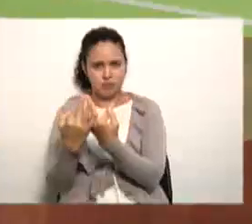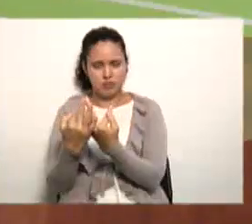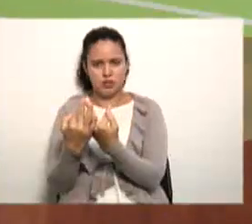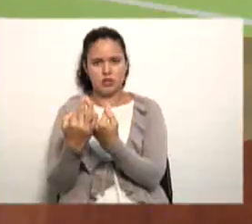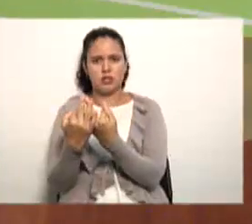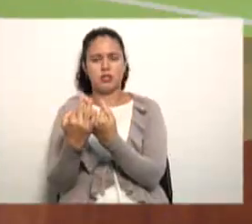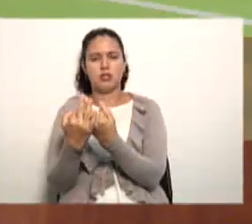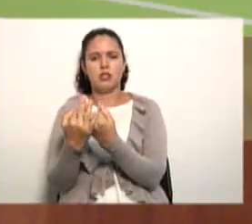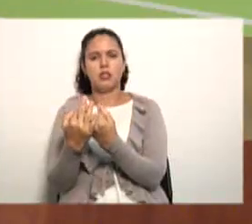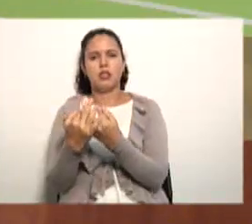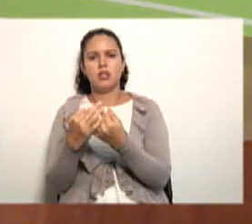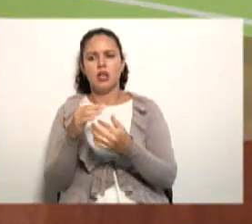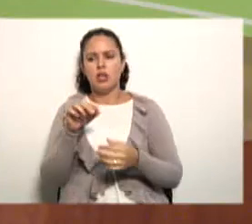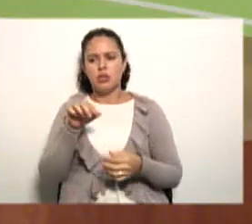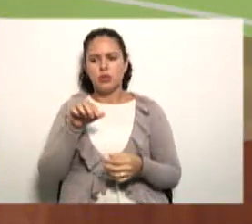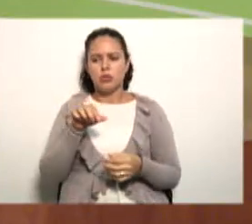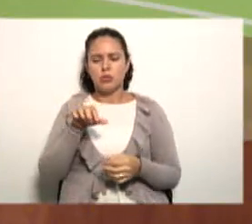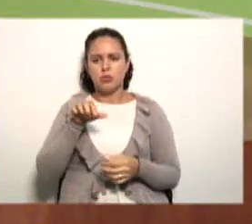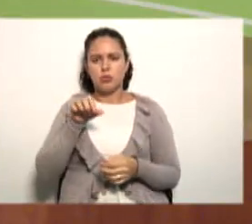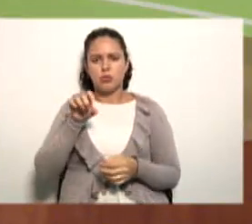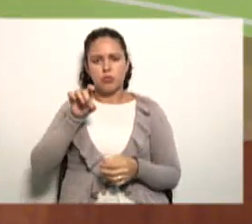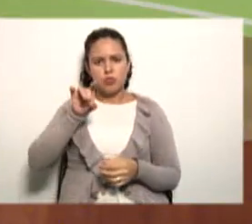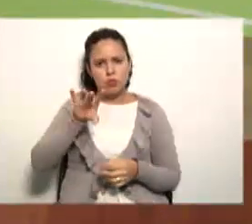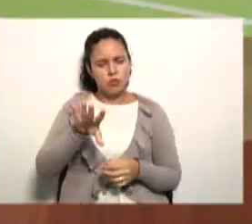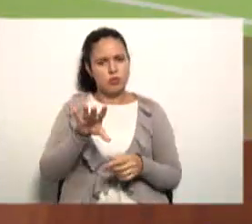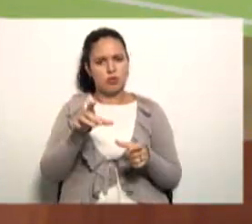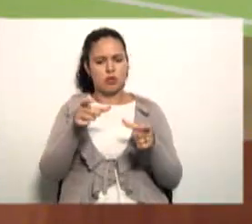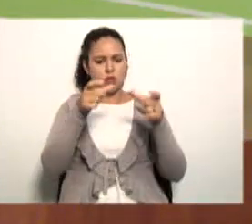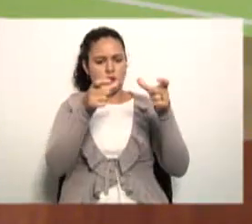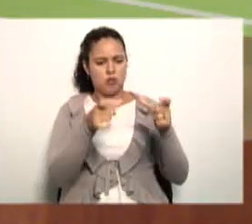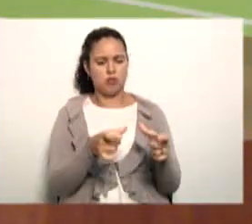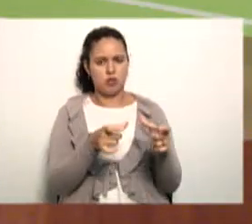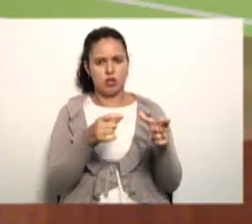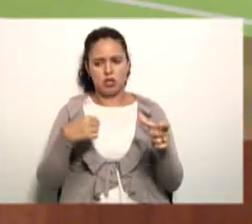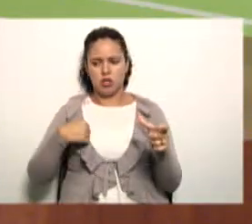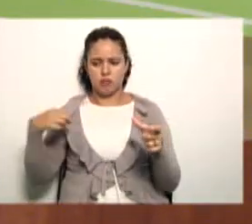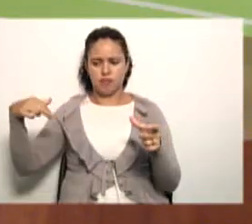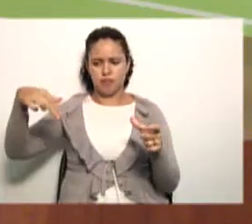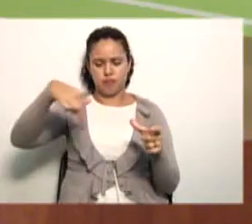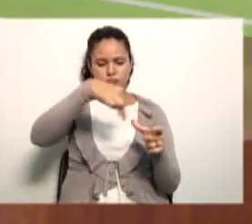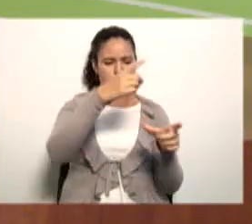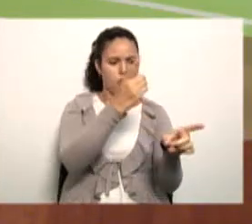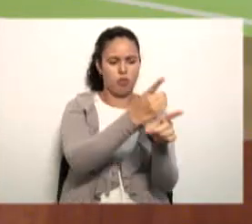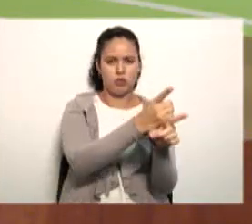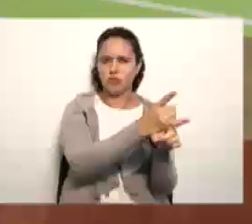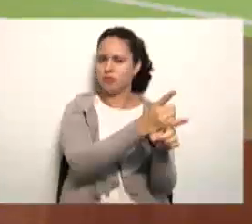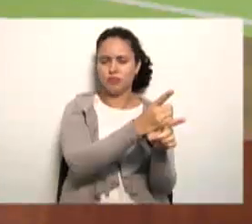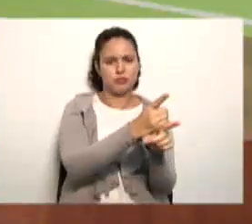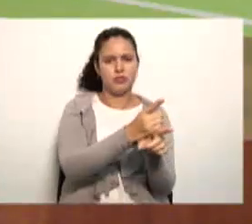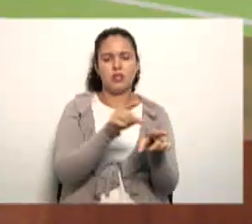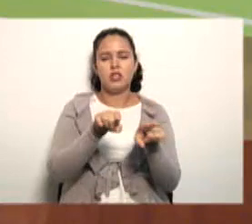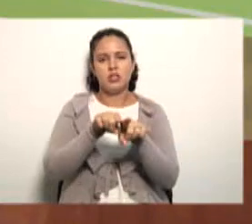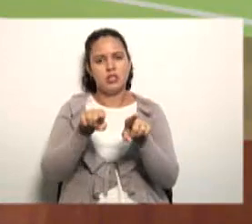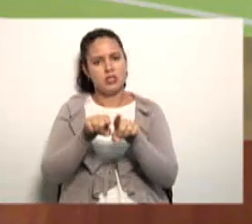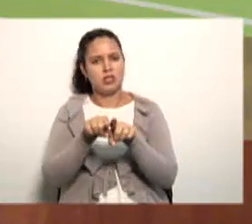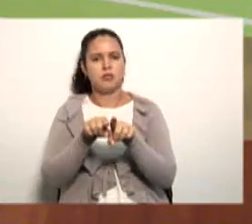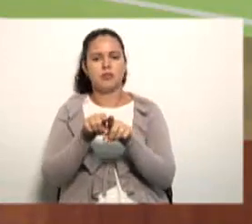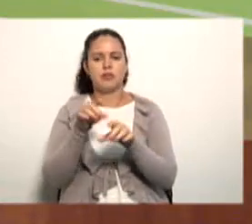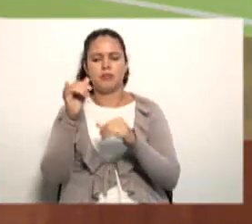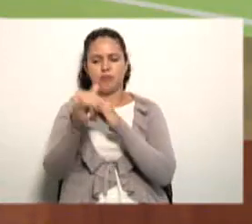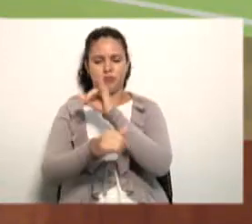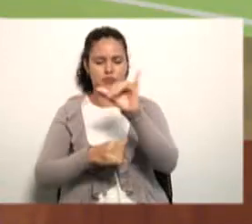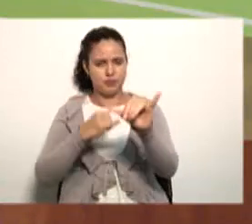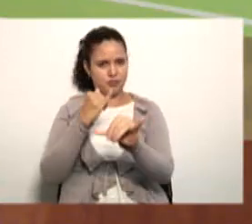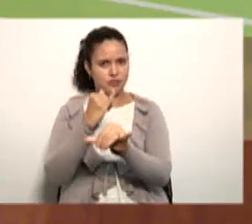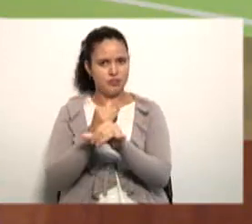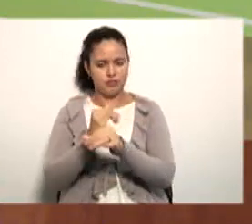também um mercado eletrônico, na internet. Onde você consegue melhores preços, às vezes a entrega demora um pouco,